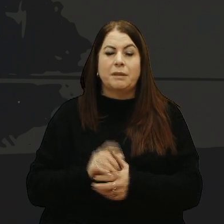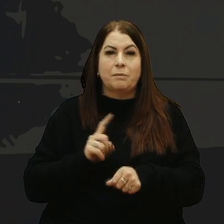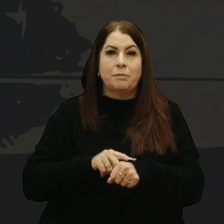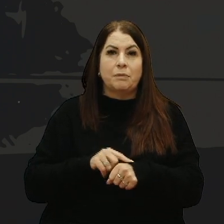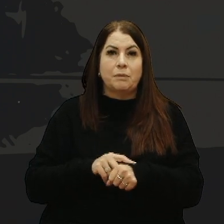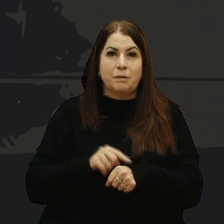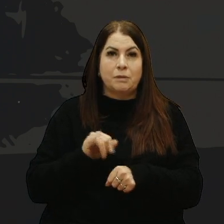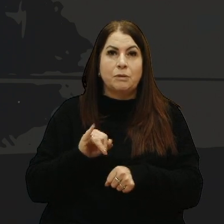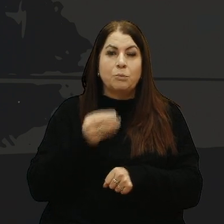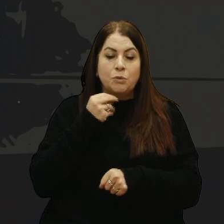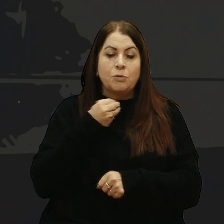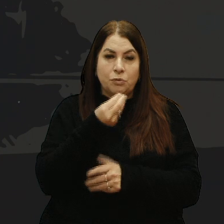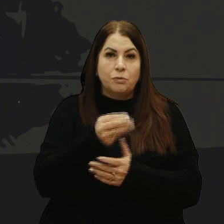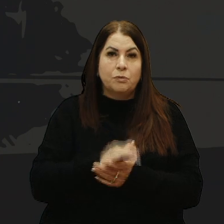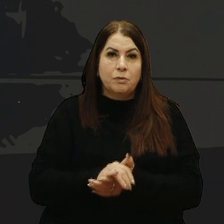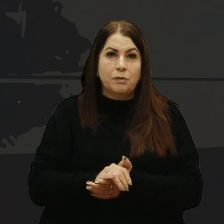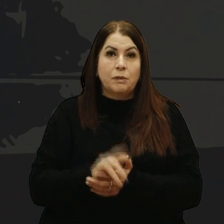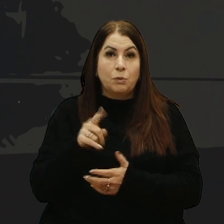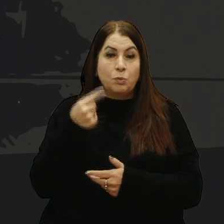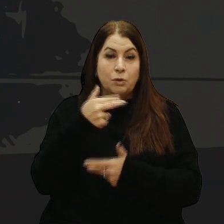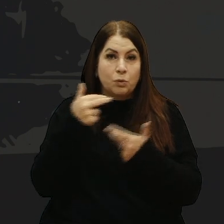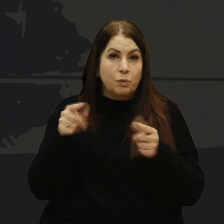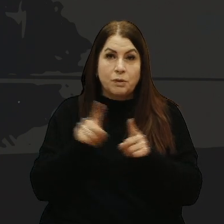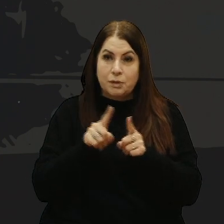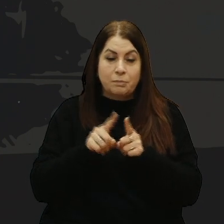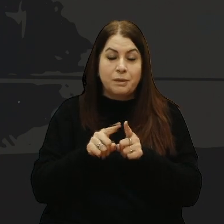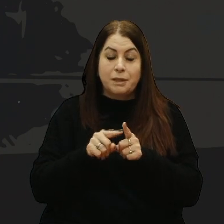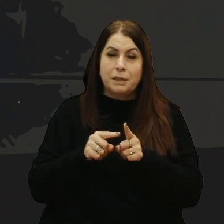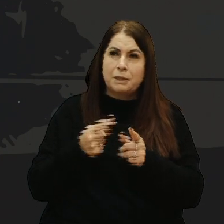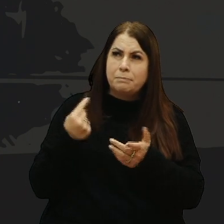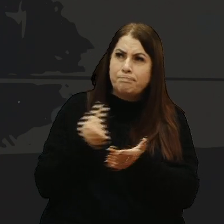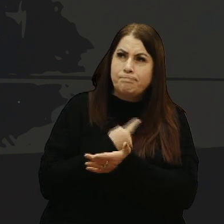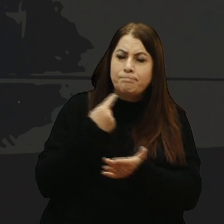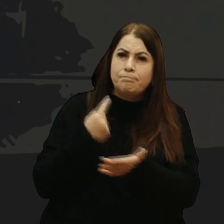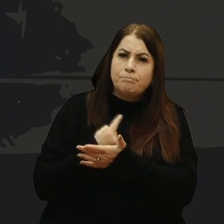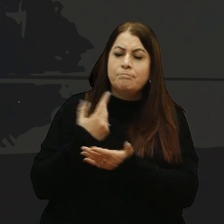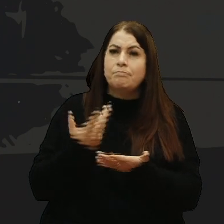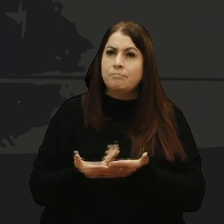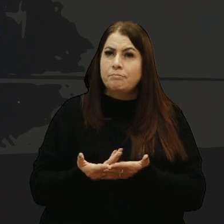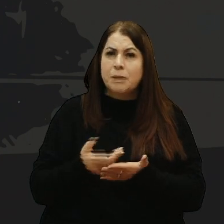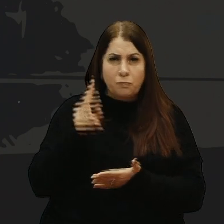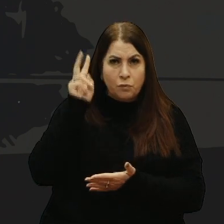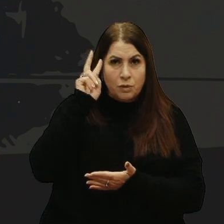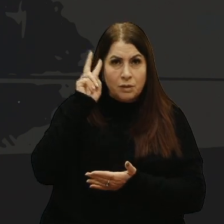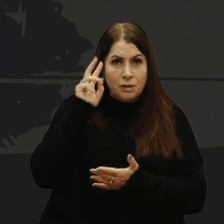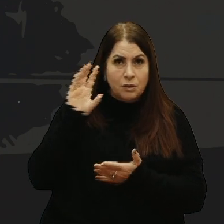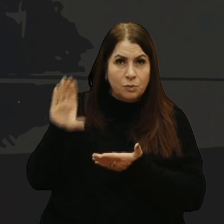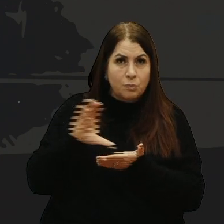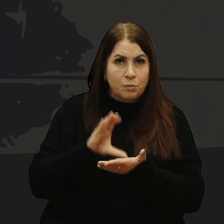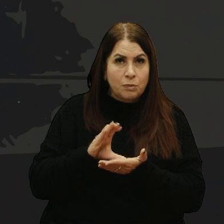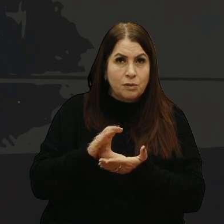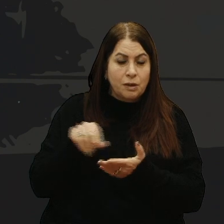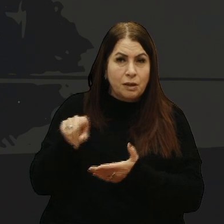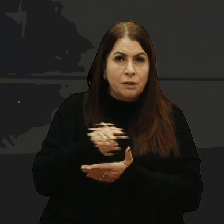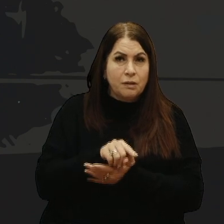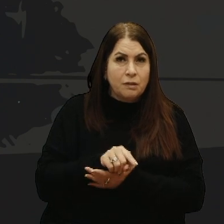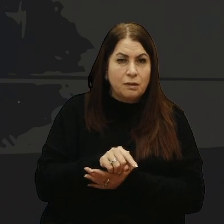oportuno, vereador. A gente tem outras questões que a gente fica se perguntando. Vocês lembram da emenda do Papi?